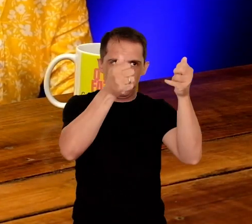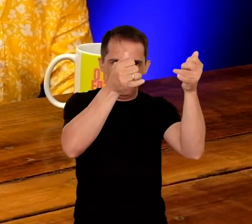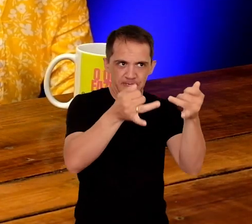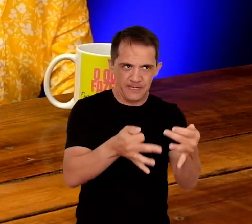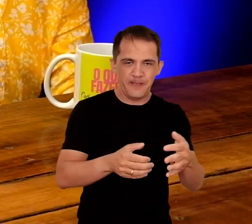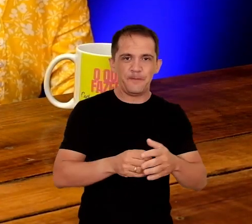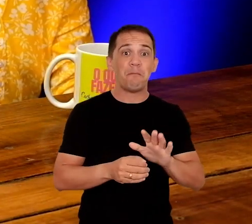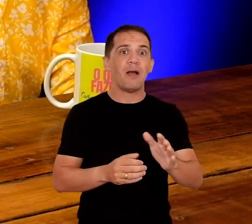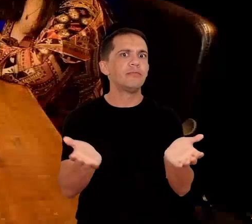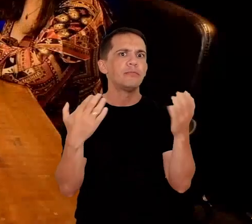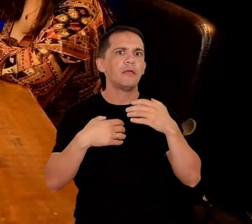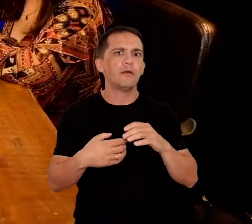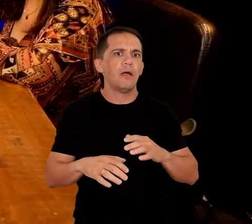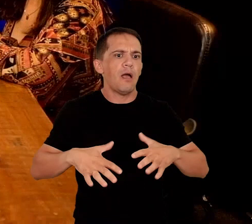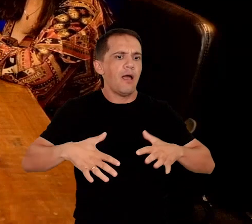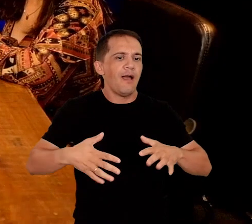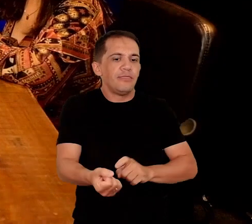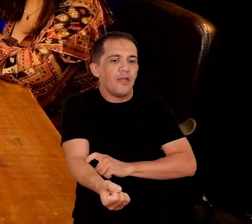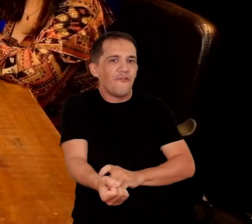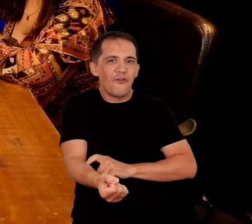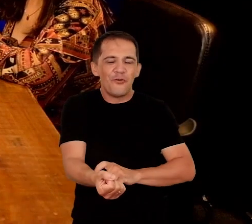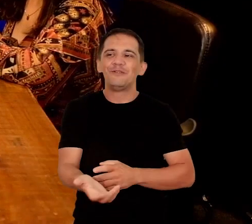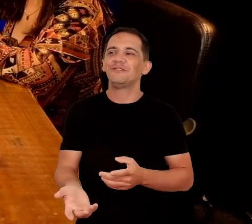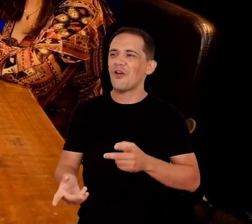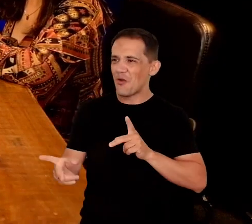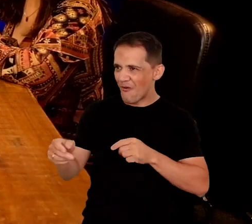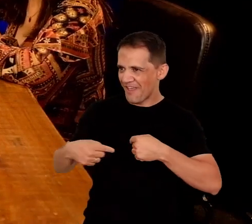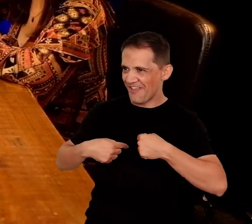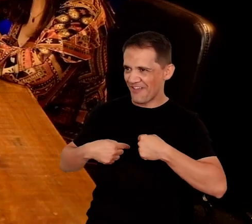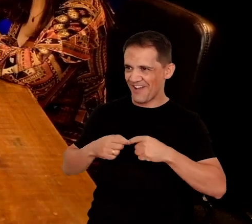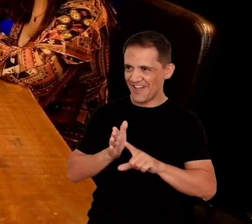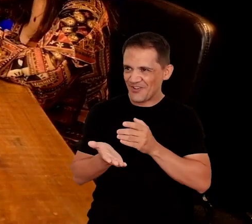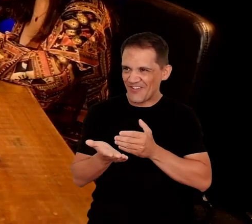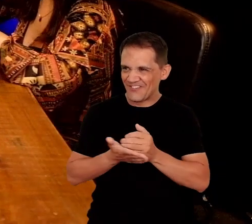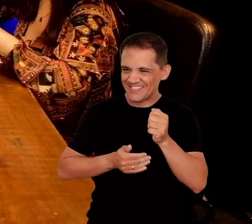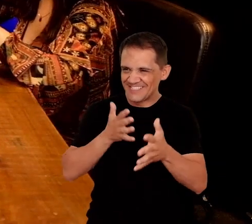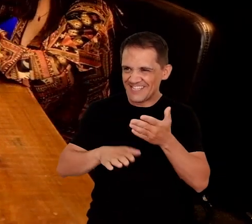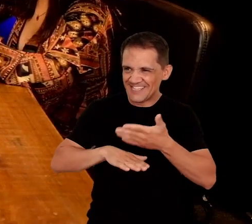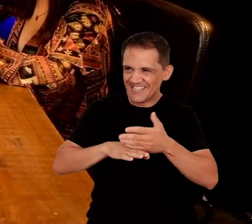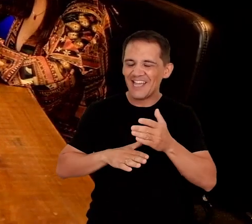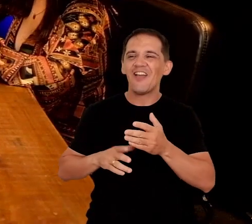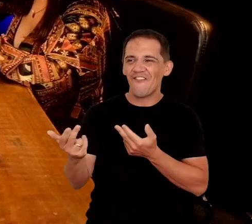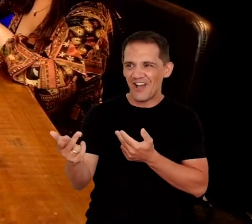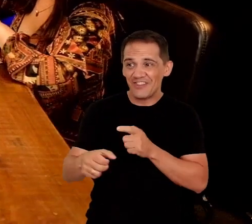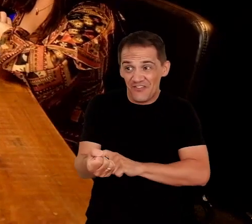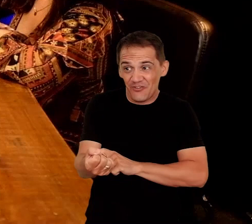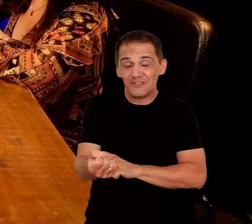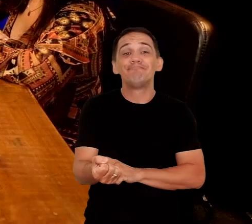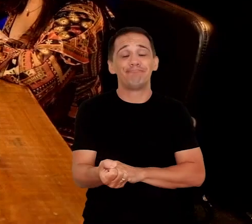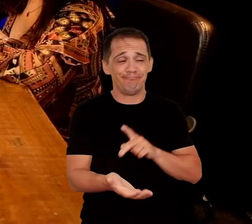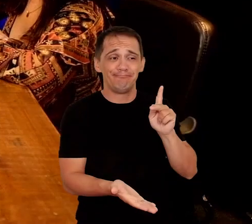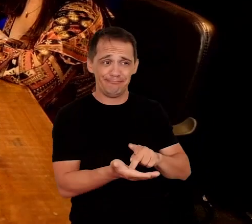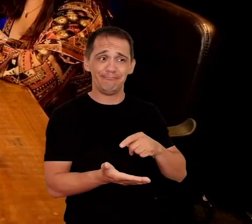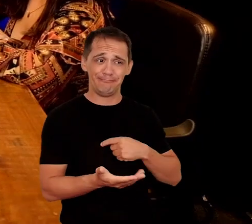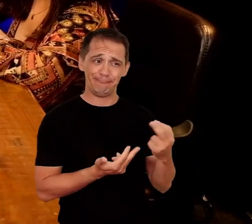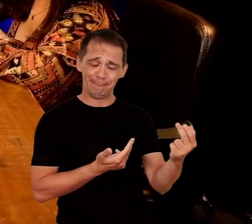dizer... E ficou nervoso que nem eu ali, porque eu comecei o podcast toda nervosa ali. A mão tremia. Ele tremia, a gente acho que tem filmagem, né? Ele tremia